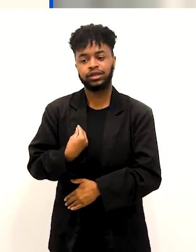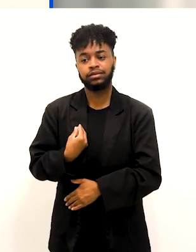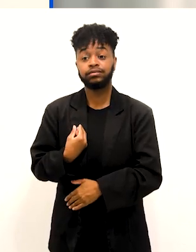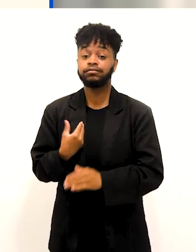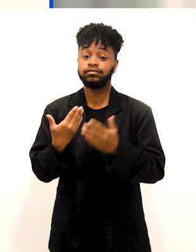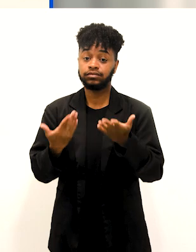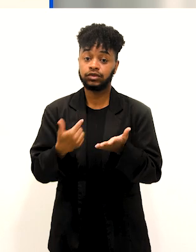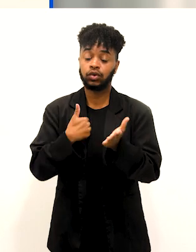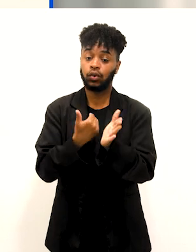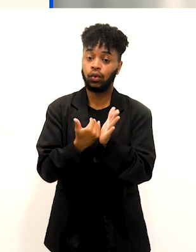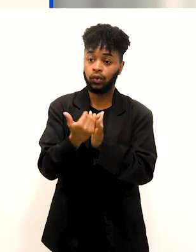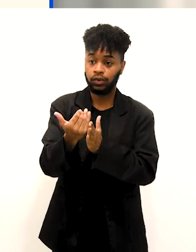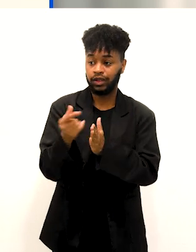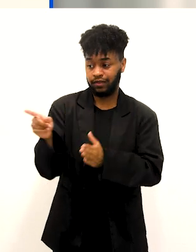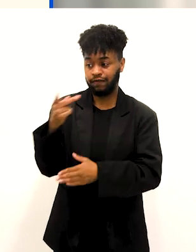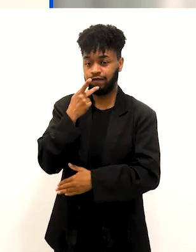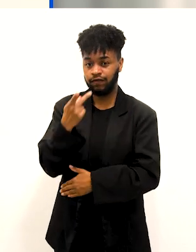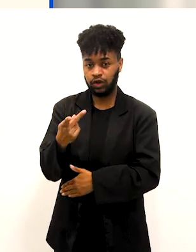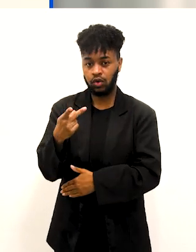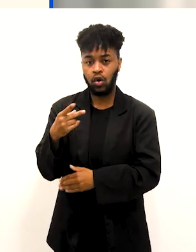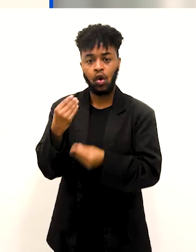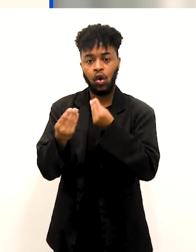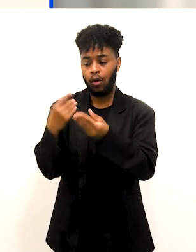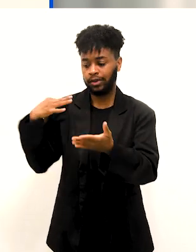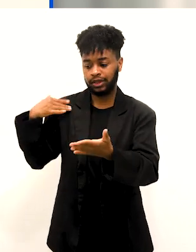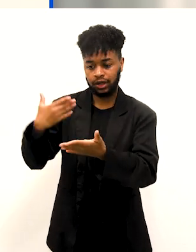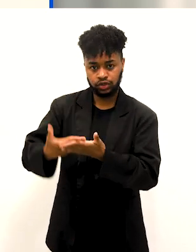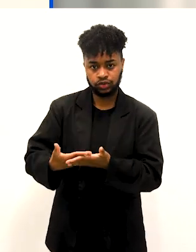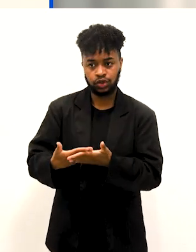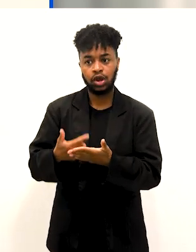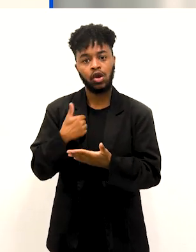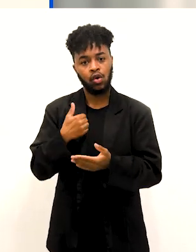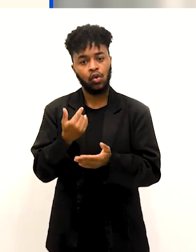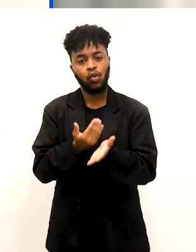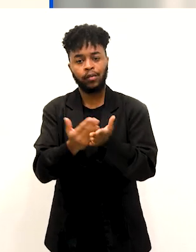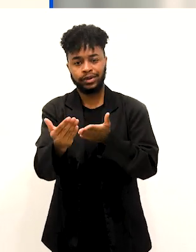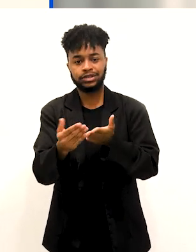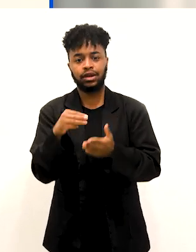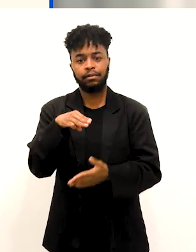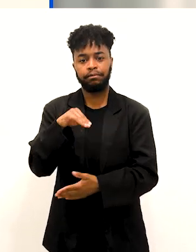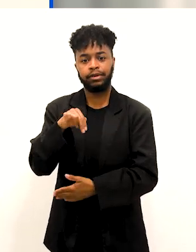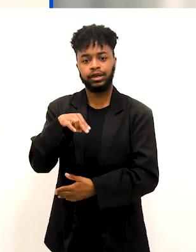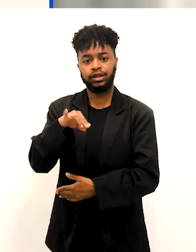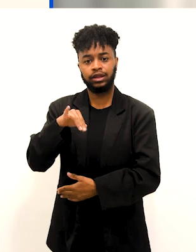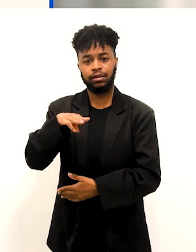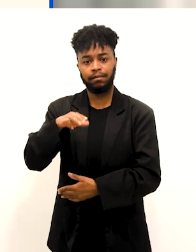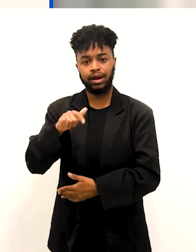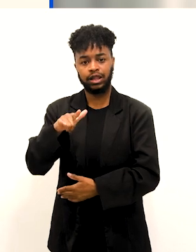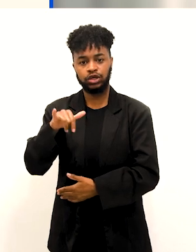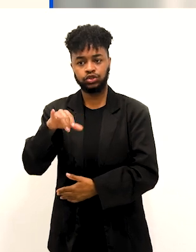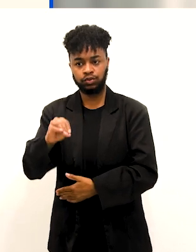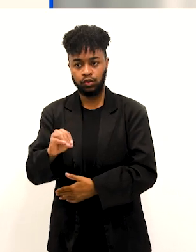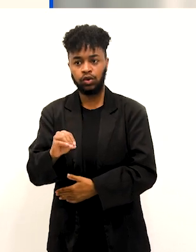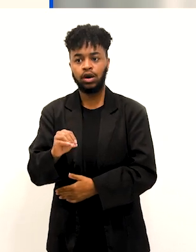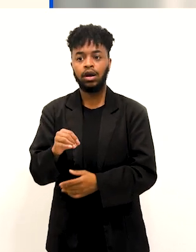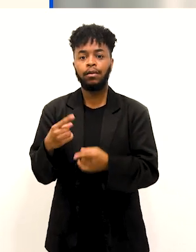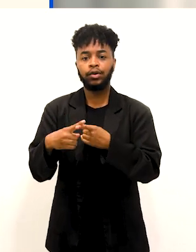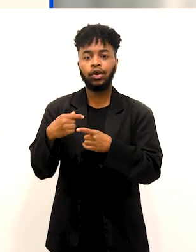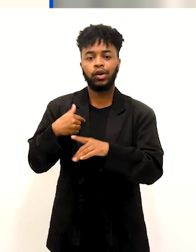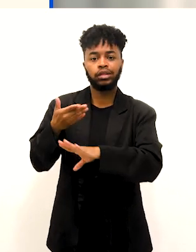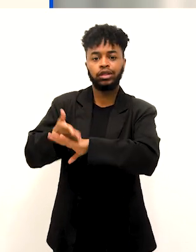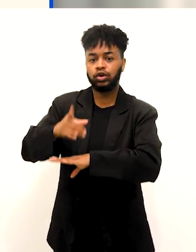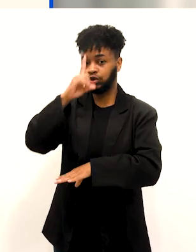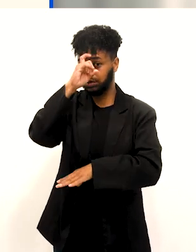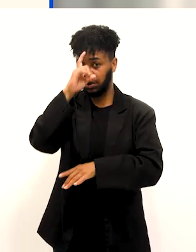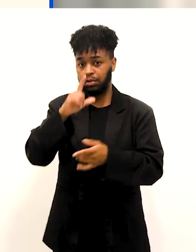eu realizei. Eu comecei, ele acabou de desenhar toda a trajetória, né? A gente começa com minimalismo. Eu comecei com entradas recorrentes no